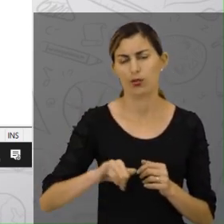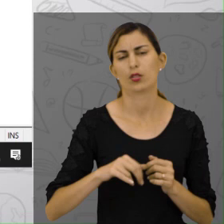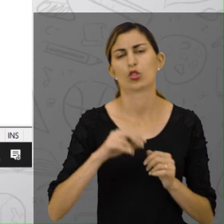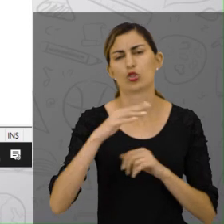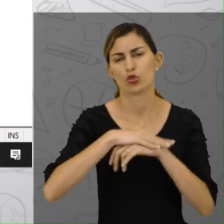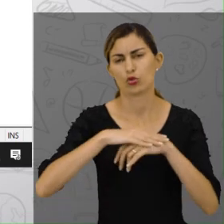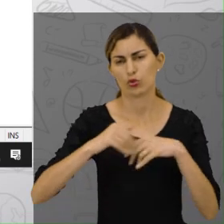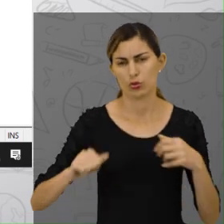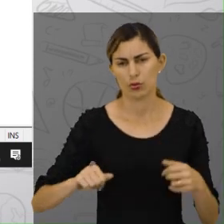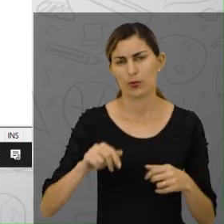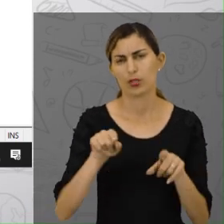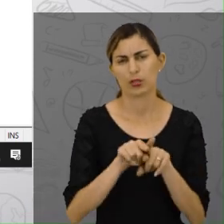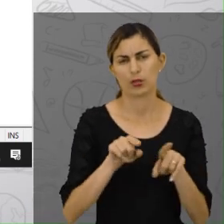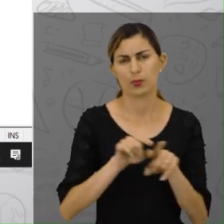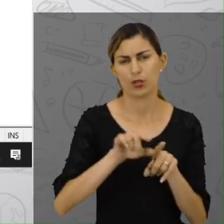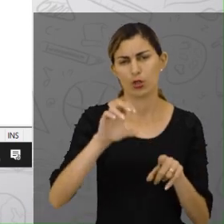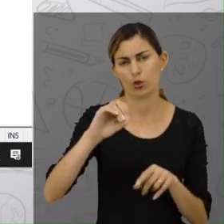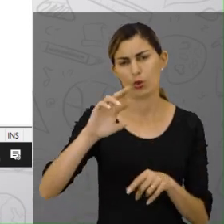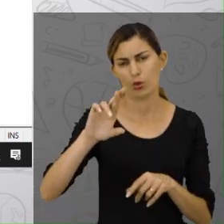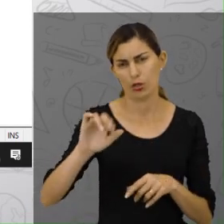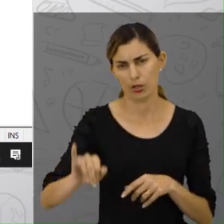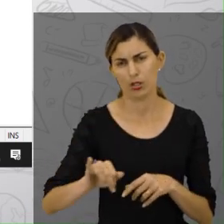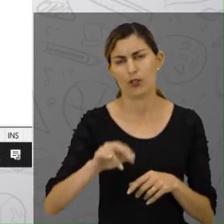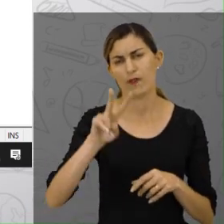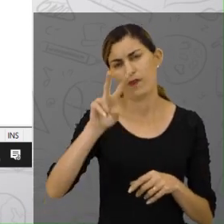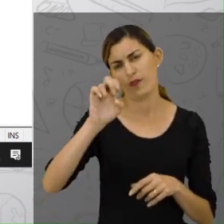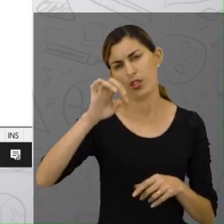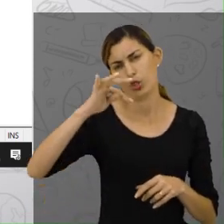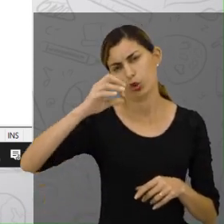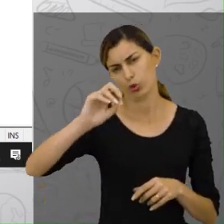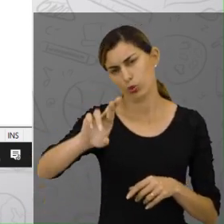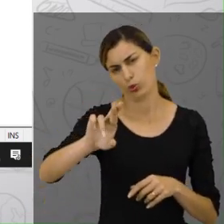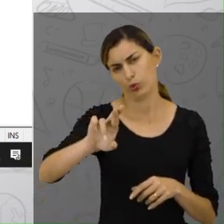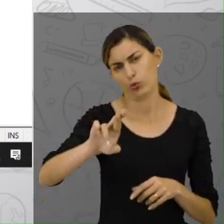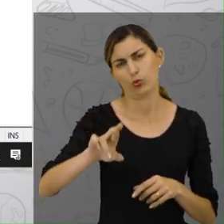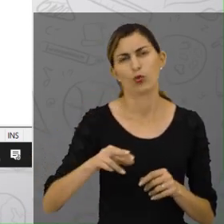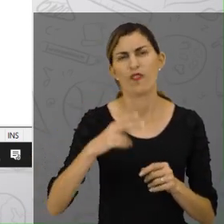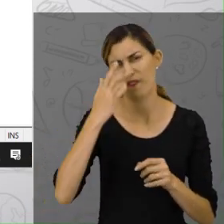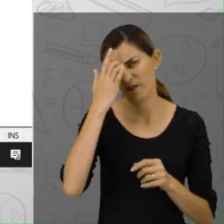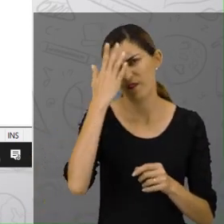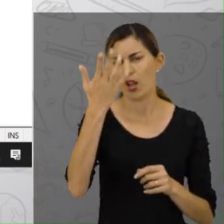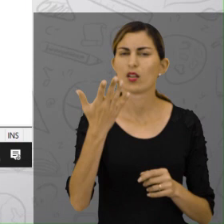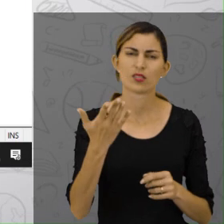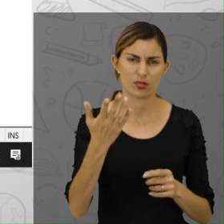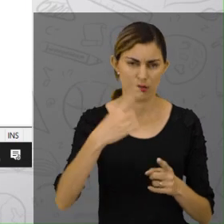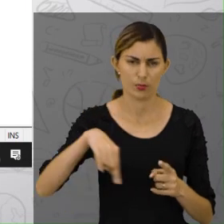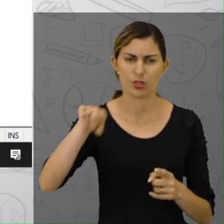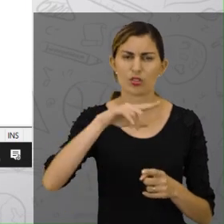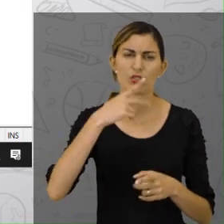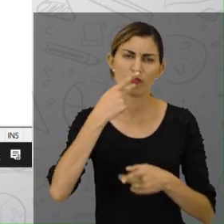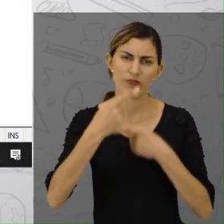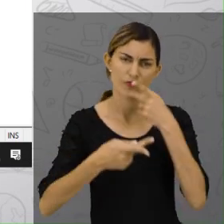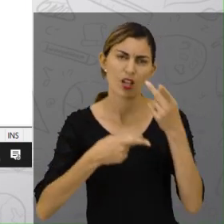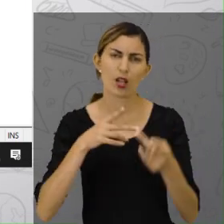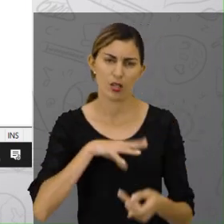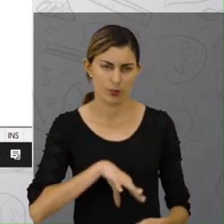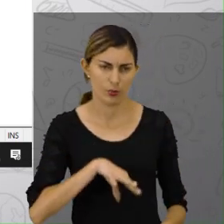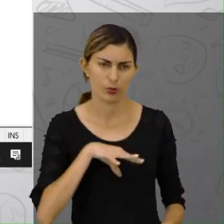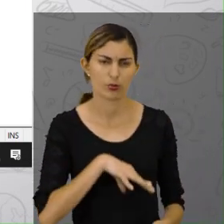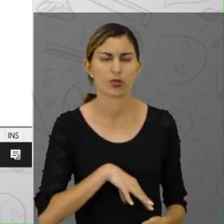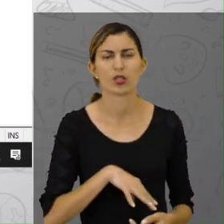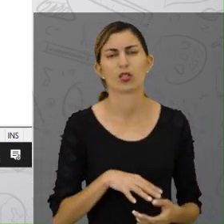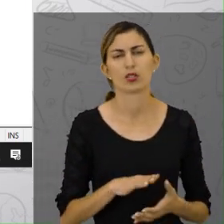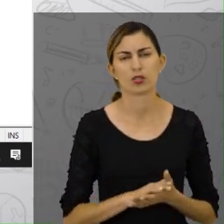Nós podemos chamar também o array de vetor. Fica mais fácil para a gente, né? Falar no